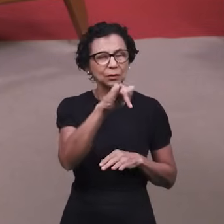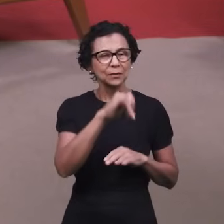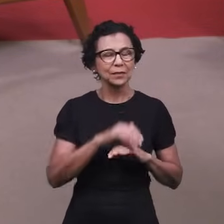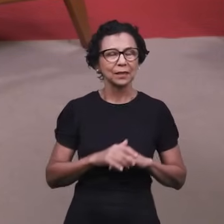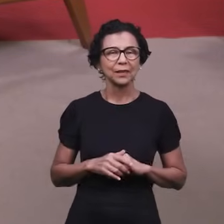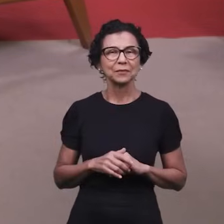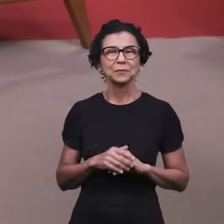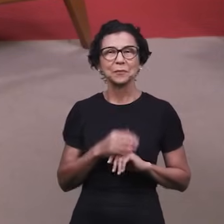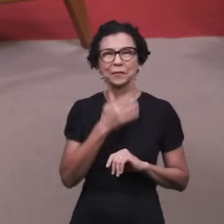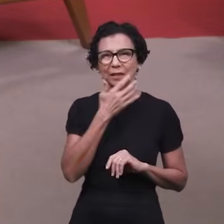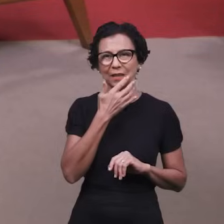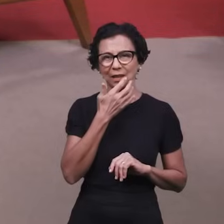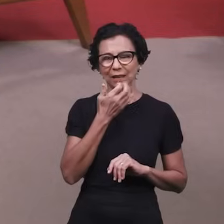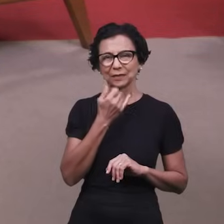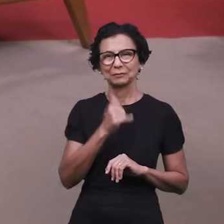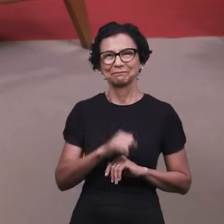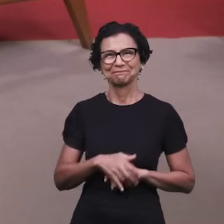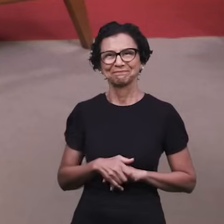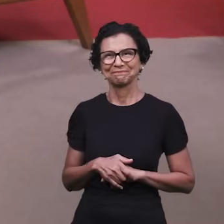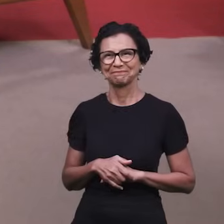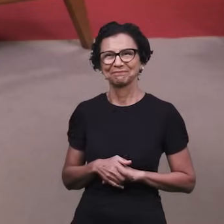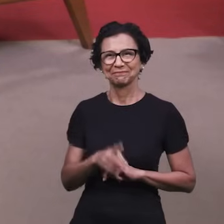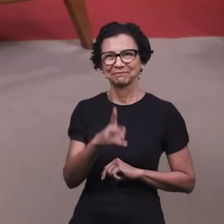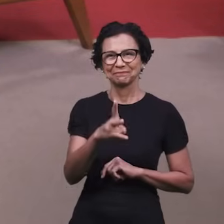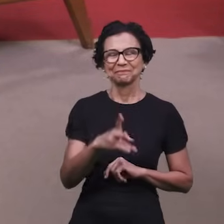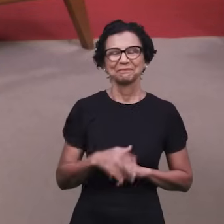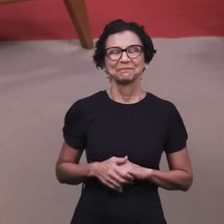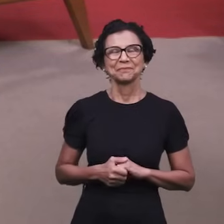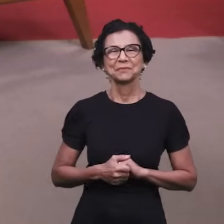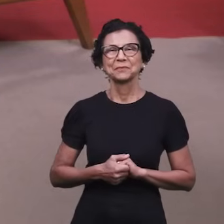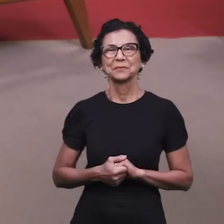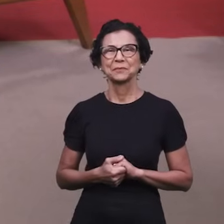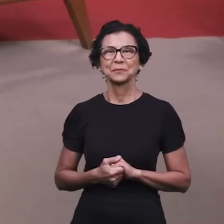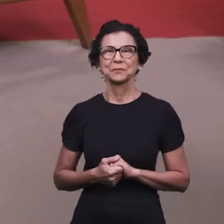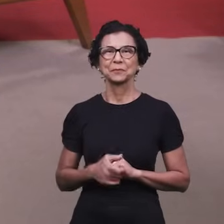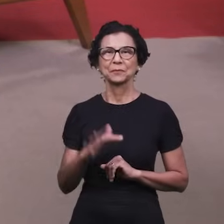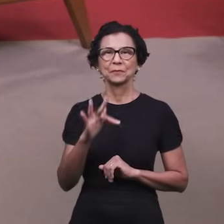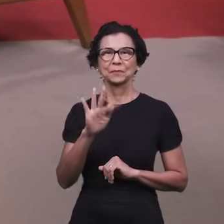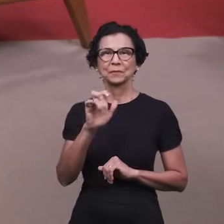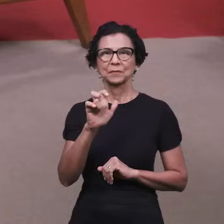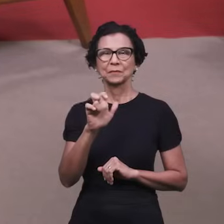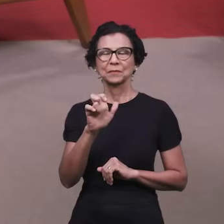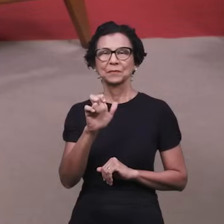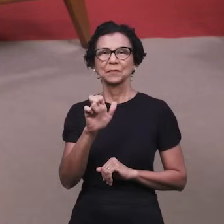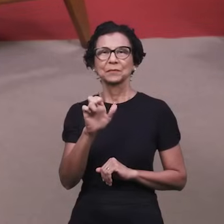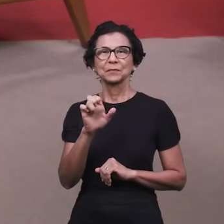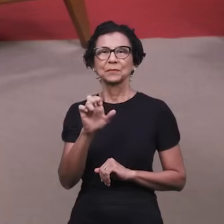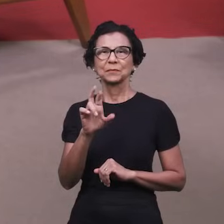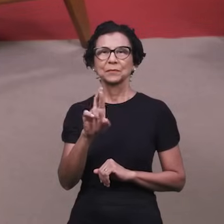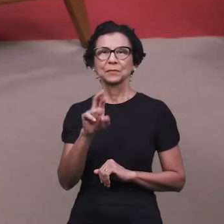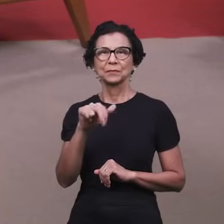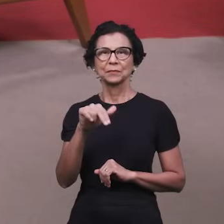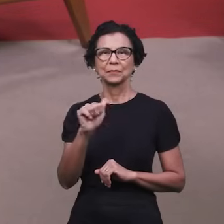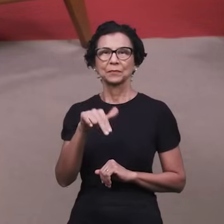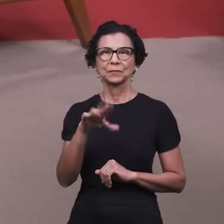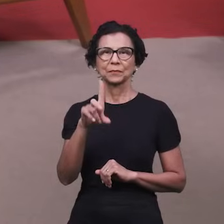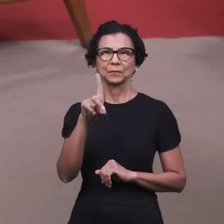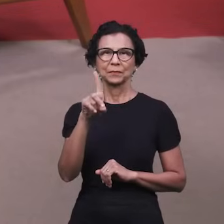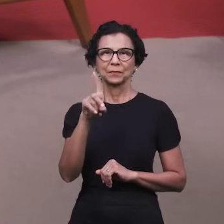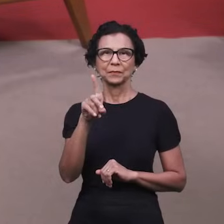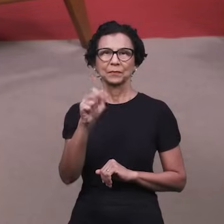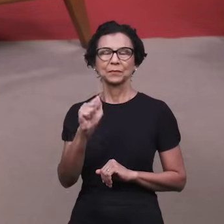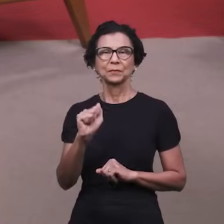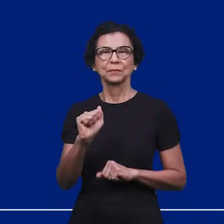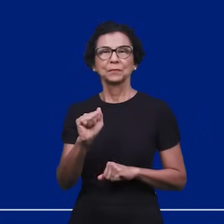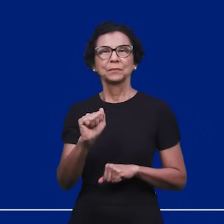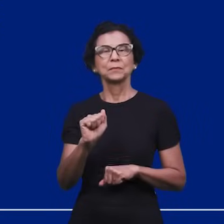Maranata, e as pessoas podem assistir, tá? Vamos continuar aqui? Fernando Lages, de Linhares, Estado do Espírito Santo, ele nos mandou a